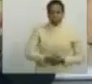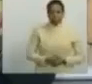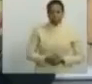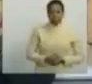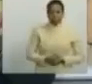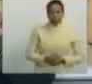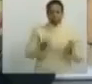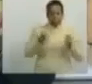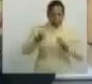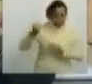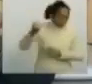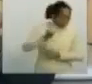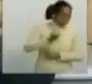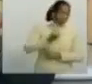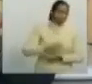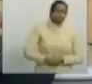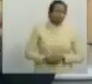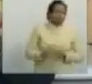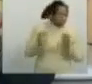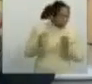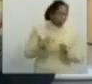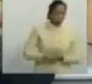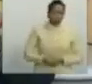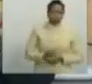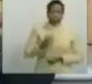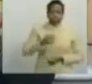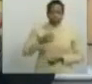matar. Nunca vou celebrar.